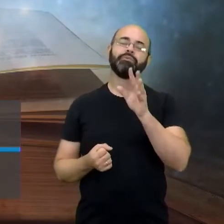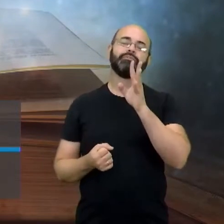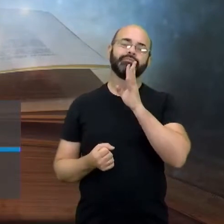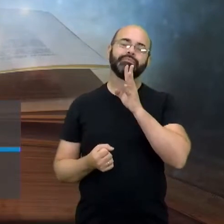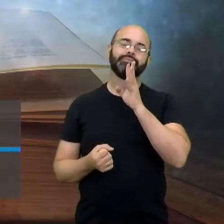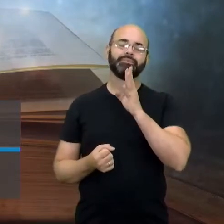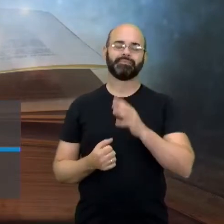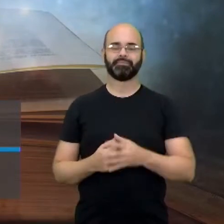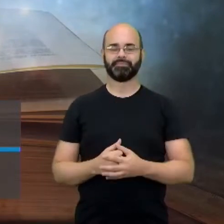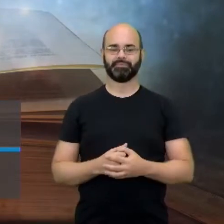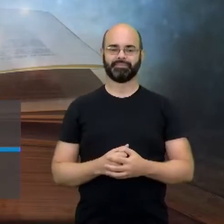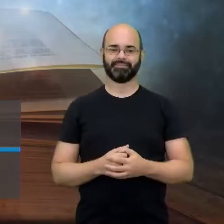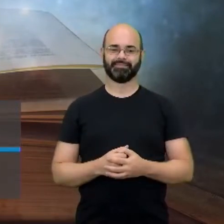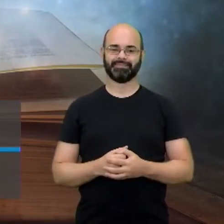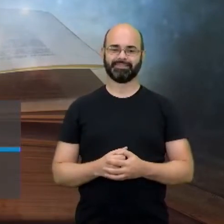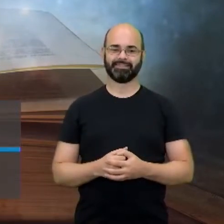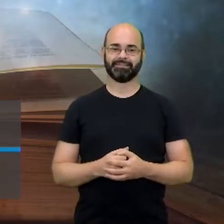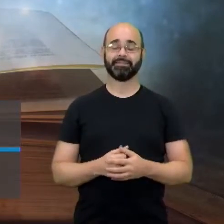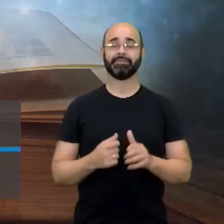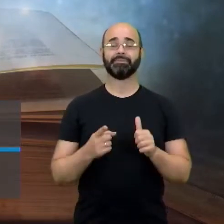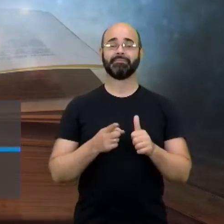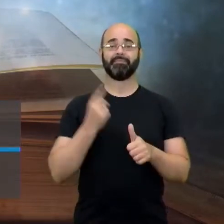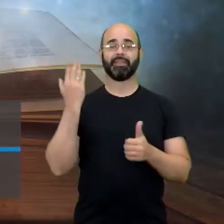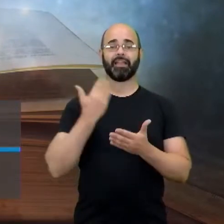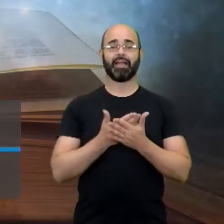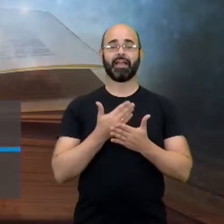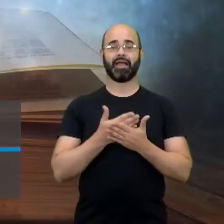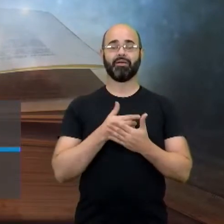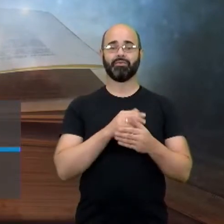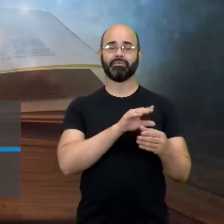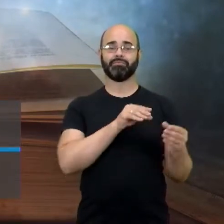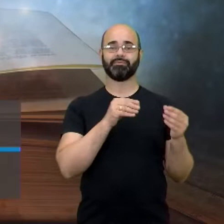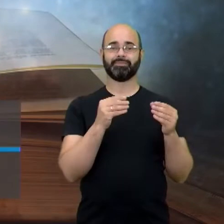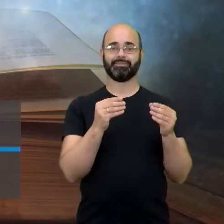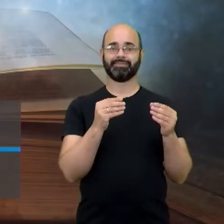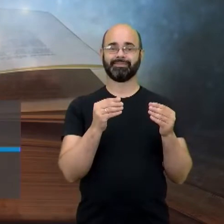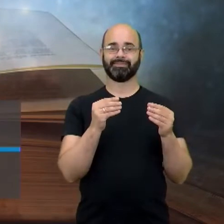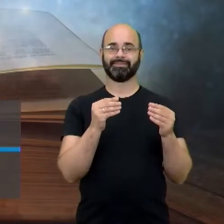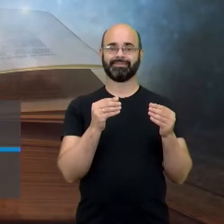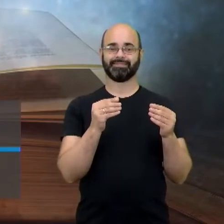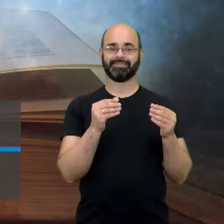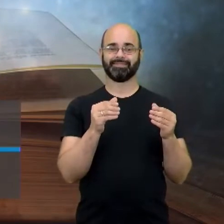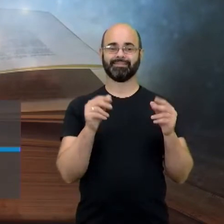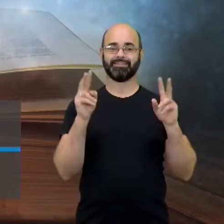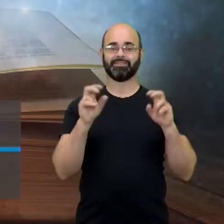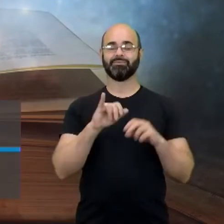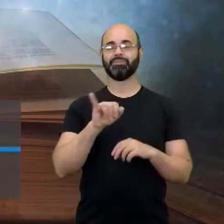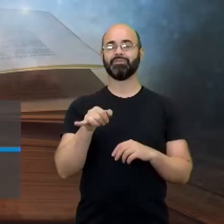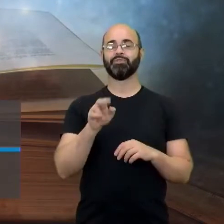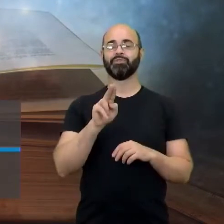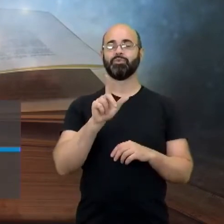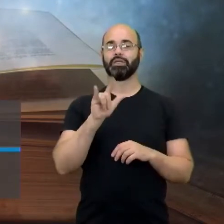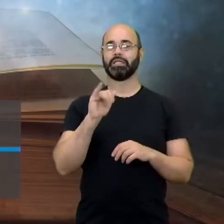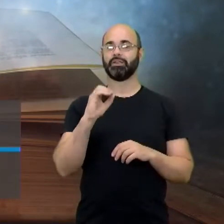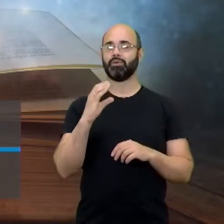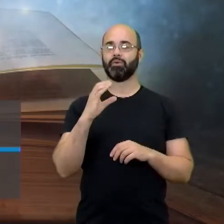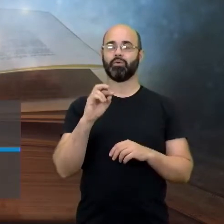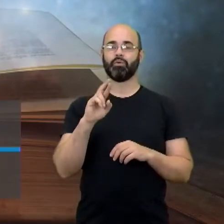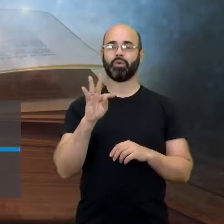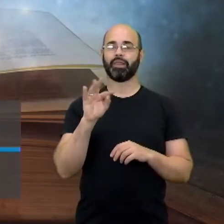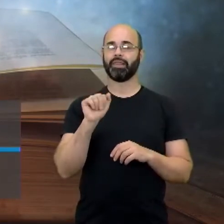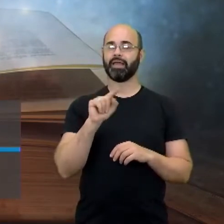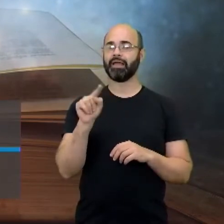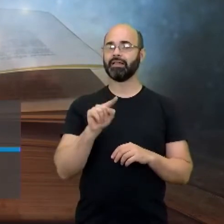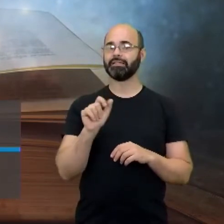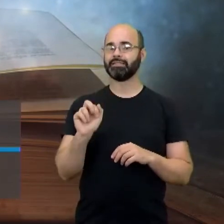primeiro que eu quero apresentar, eu já falei na aula passada, mas a gente estava comentando sobre Júlio Cortázar, que é um livro pequeno, eu até